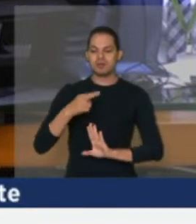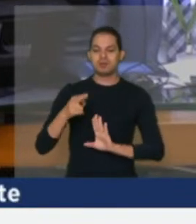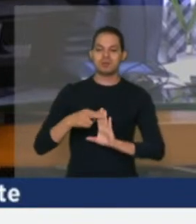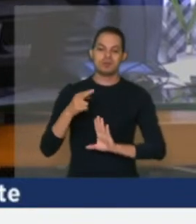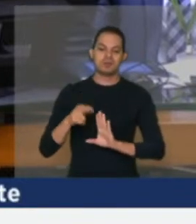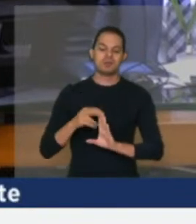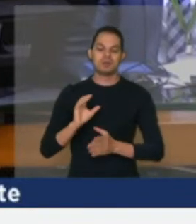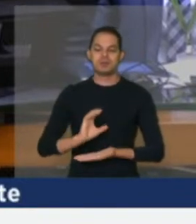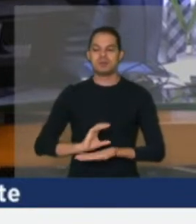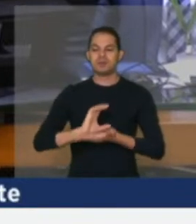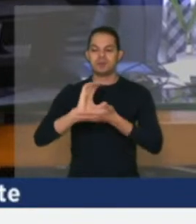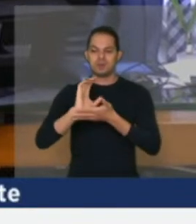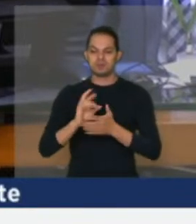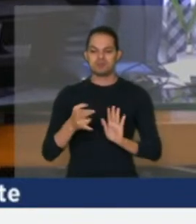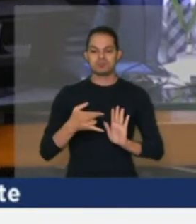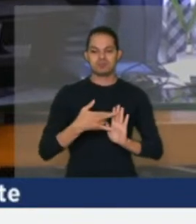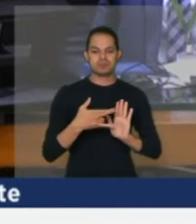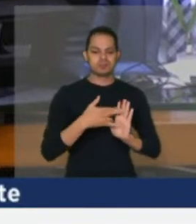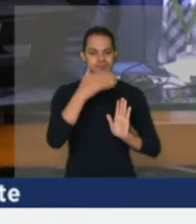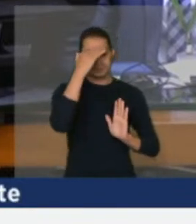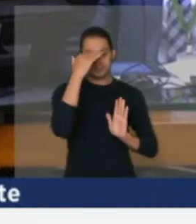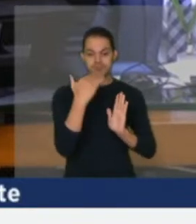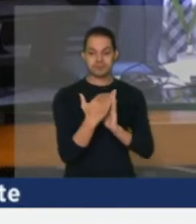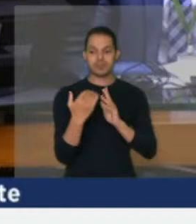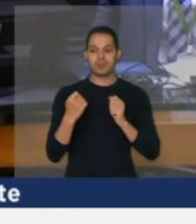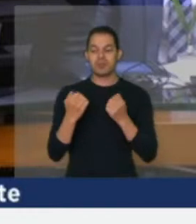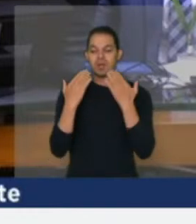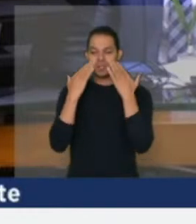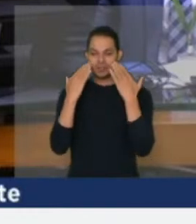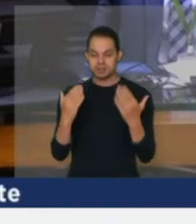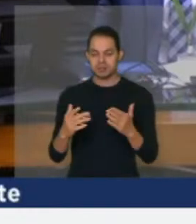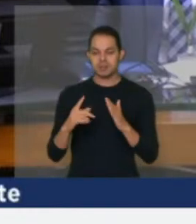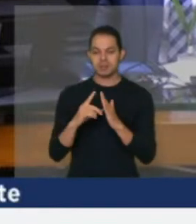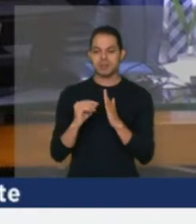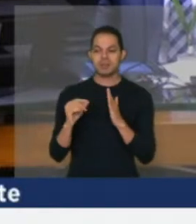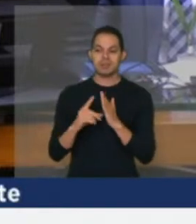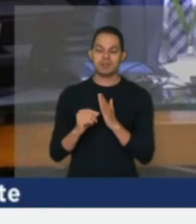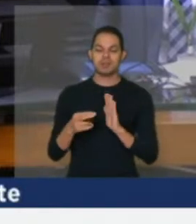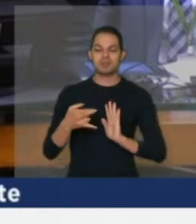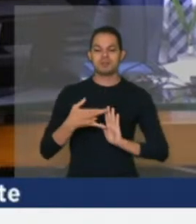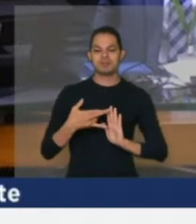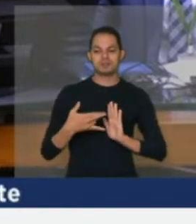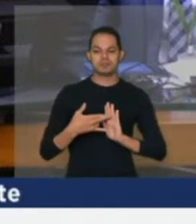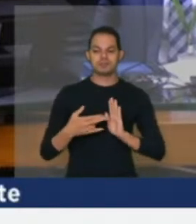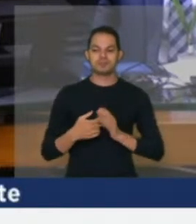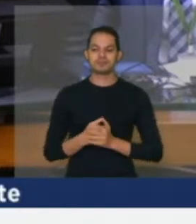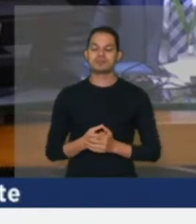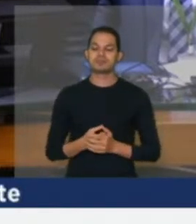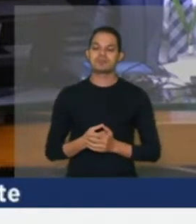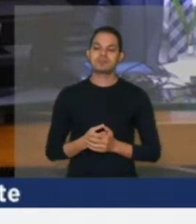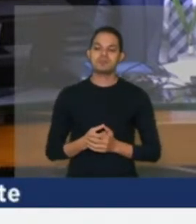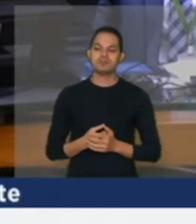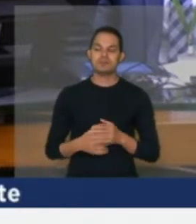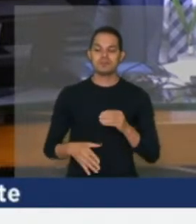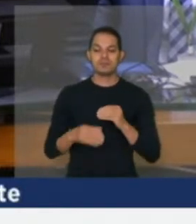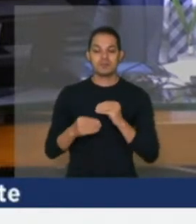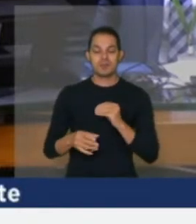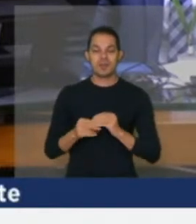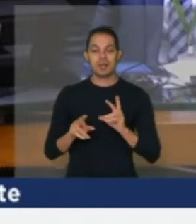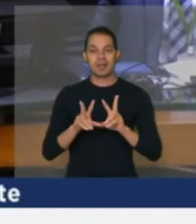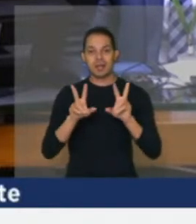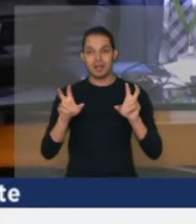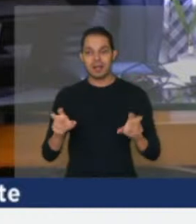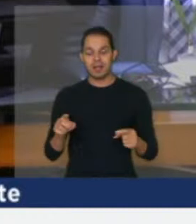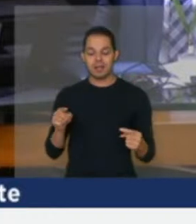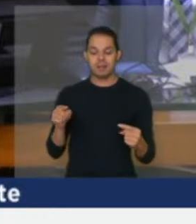Conselho na forma regimental. Poderão ser apresentados destaques na forma regimental. Concorrendo emendas alusivas apenas ser